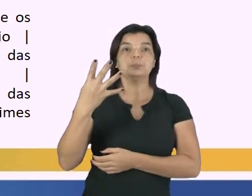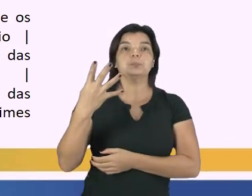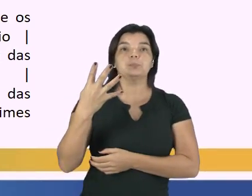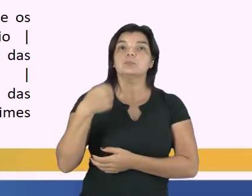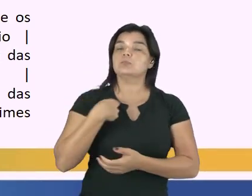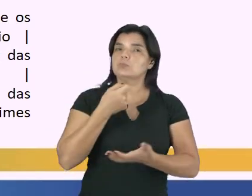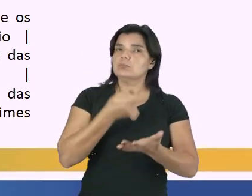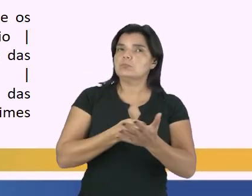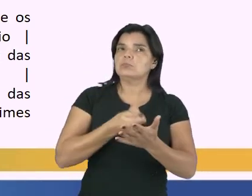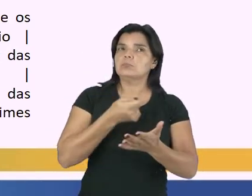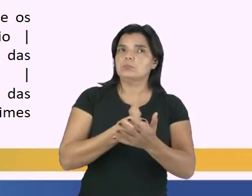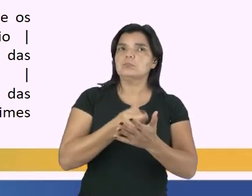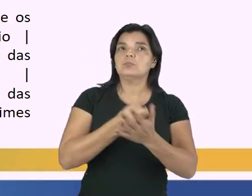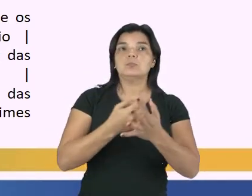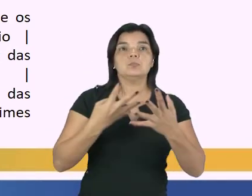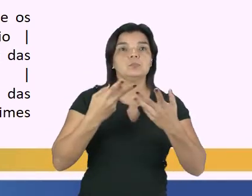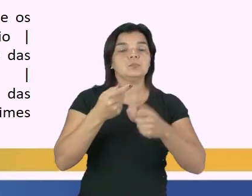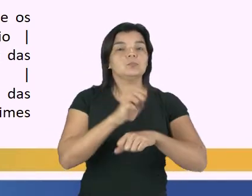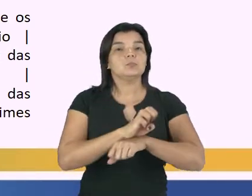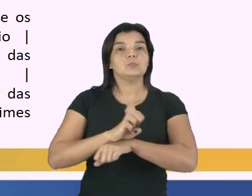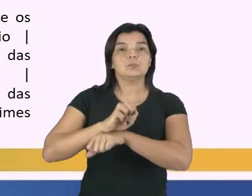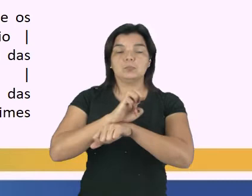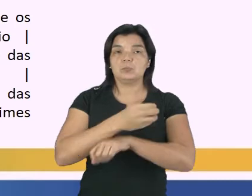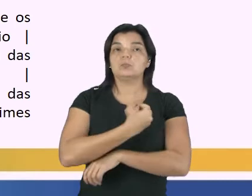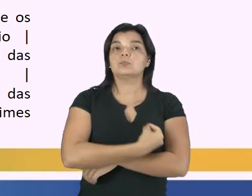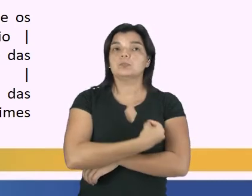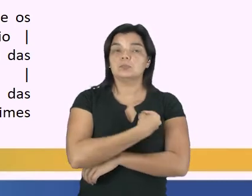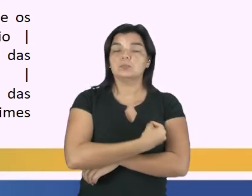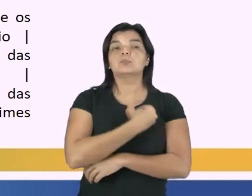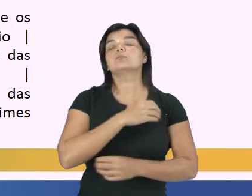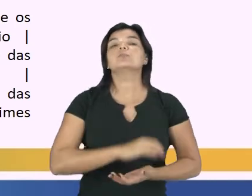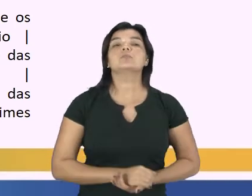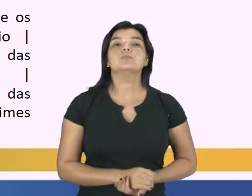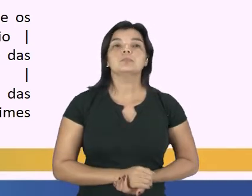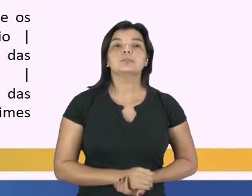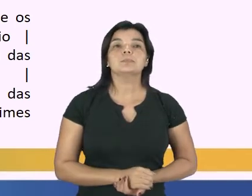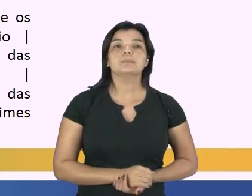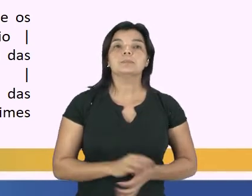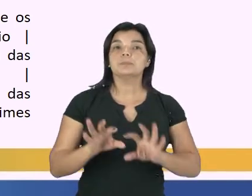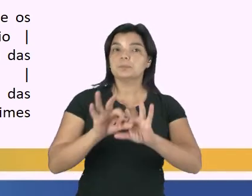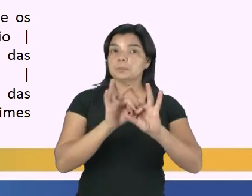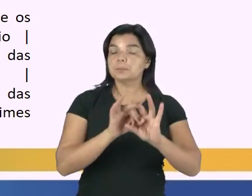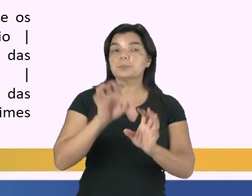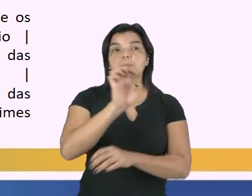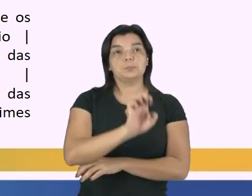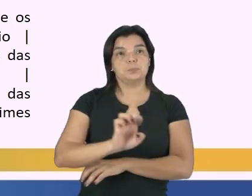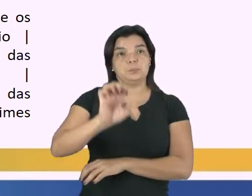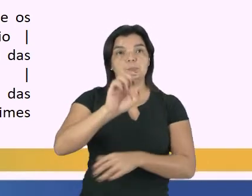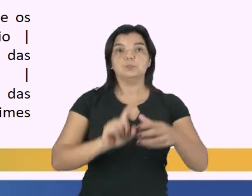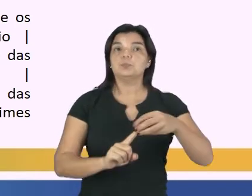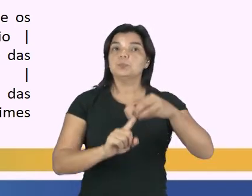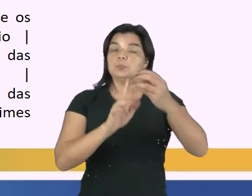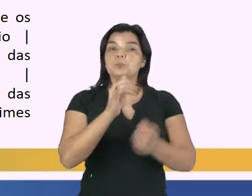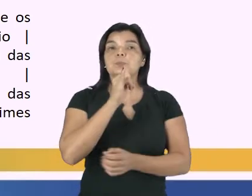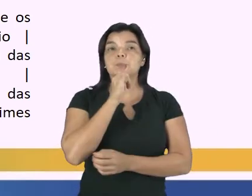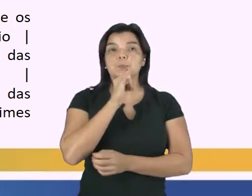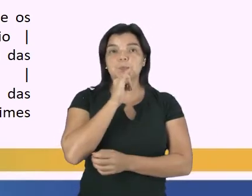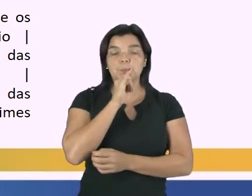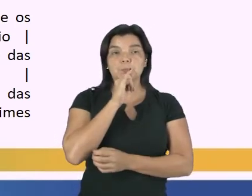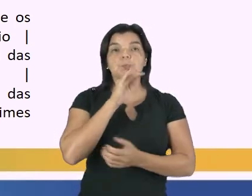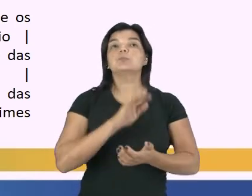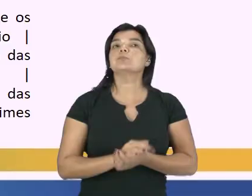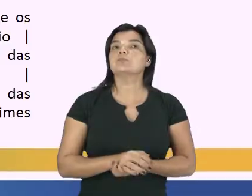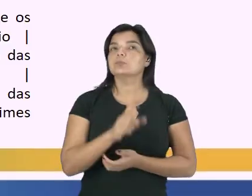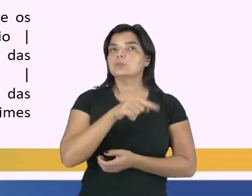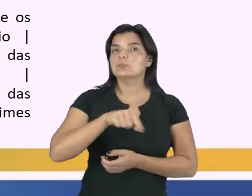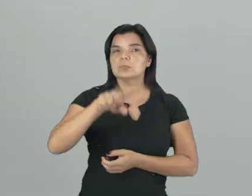são obrigatórias para todos aqueles países que fazem parte da União Europeia. O único exemplo de mercado comum, isso é